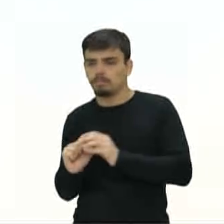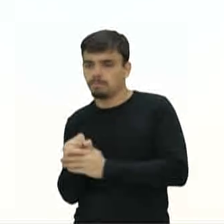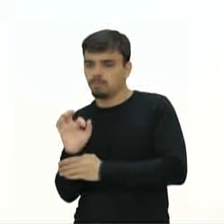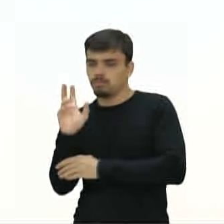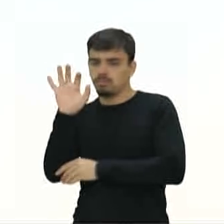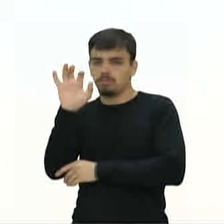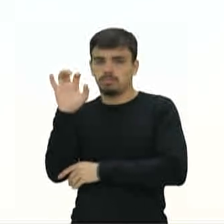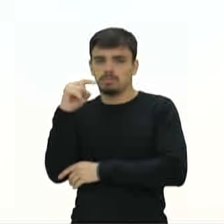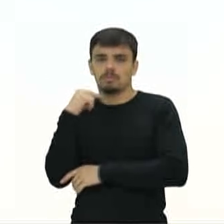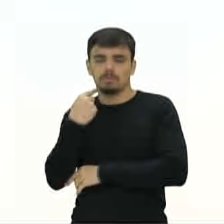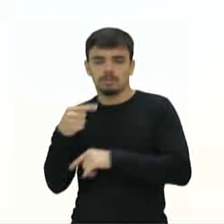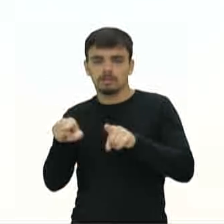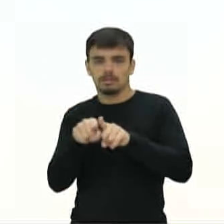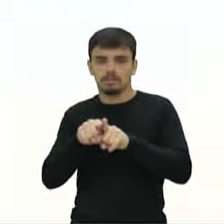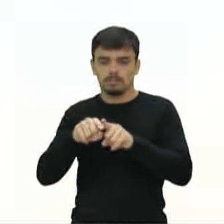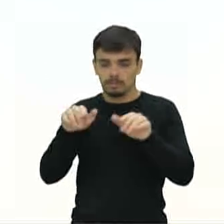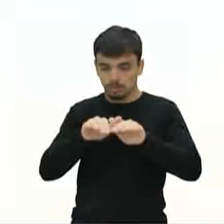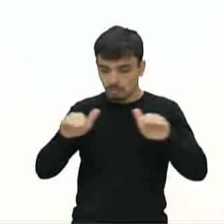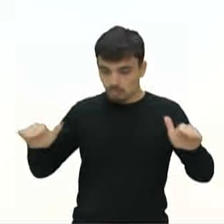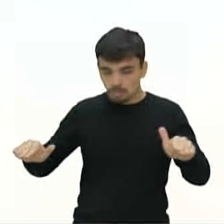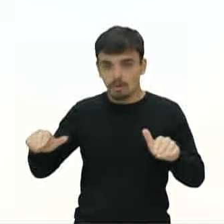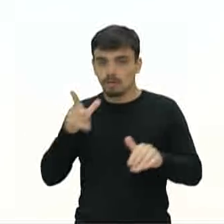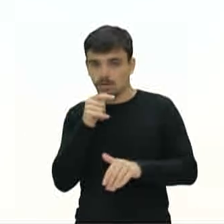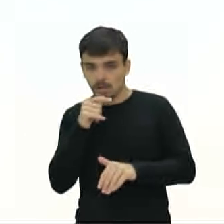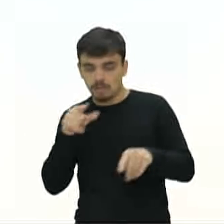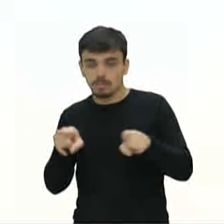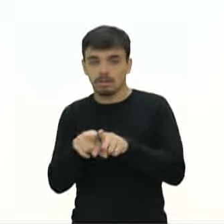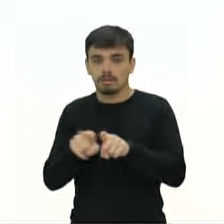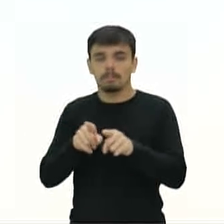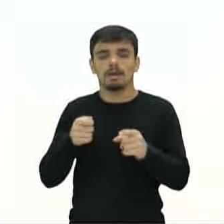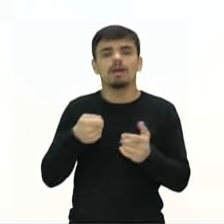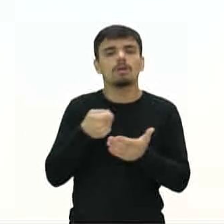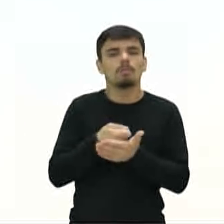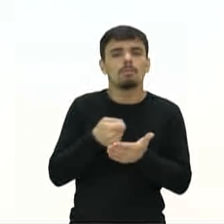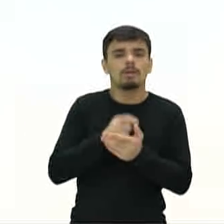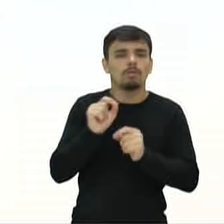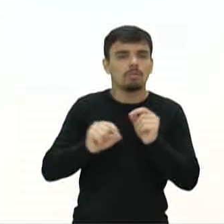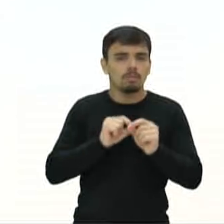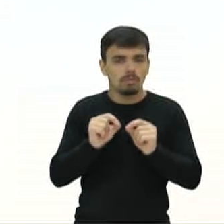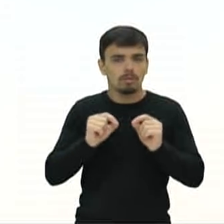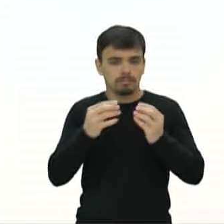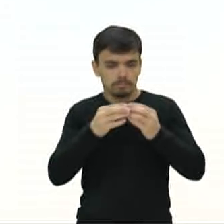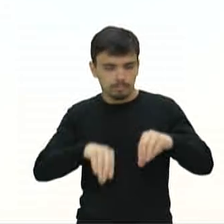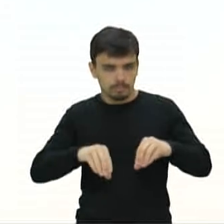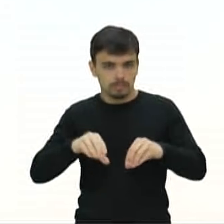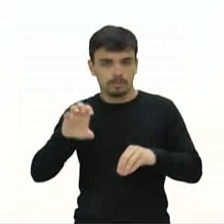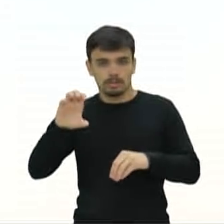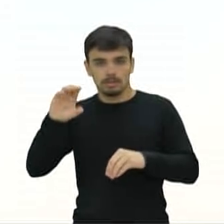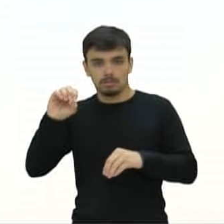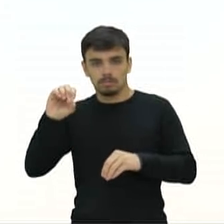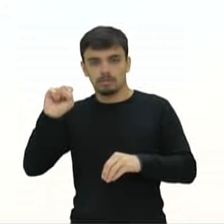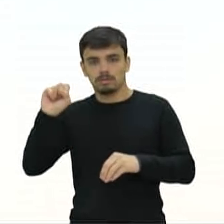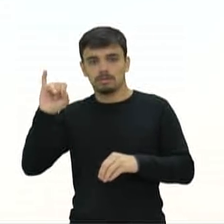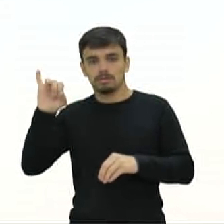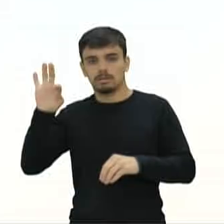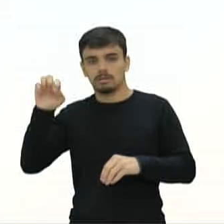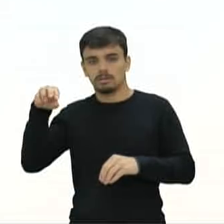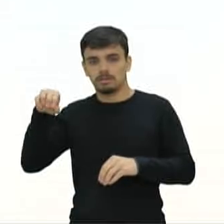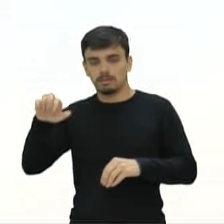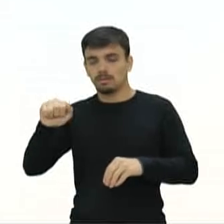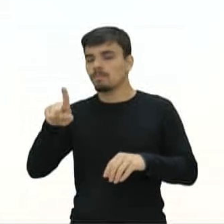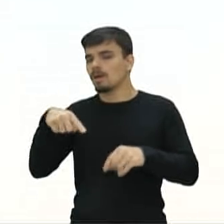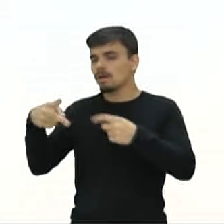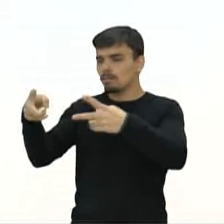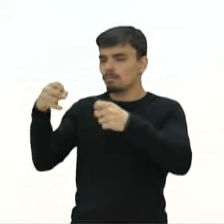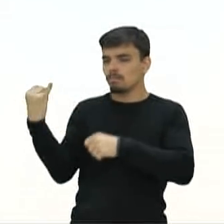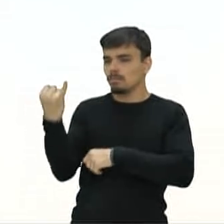no ar, nos cursos hídricos no solo, além do comprometimento do ecossistema. Então, é importante a gente perceber tudo